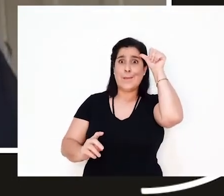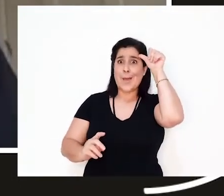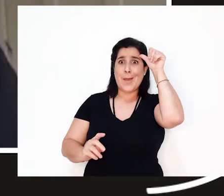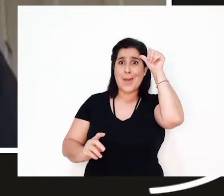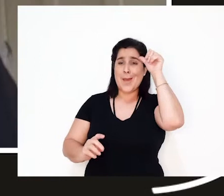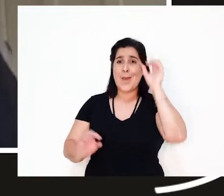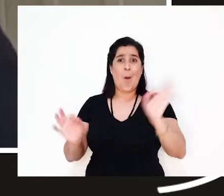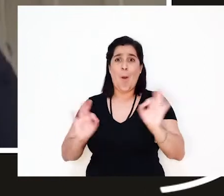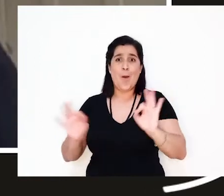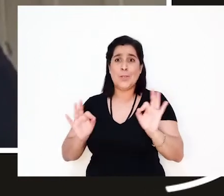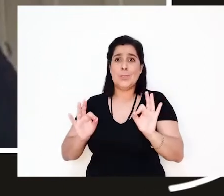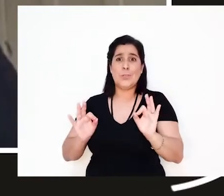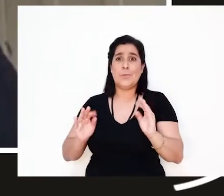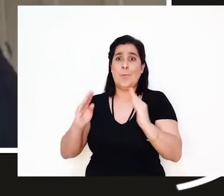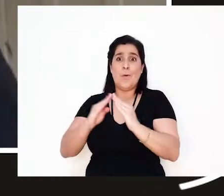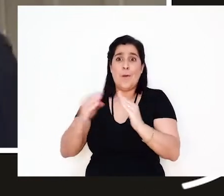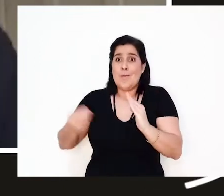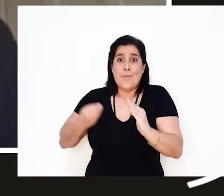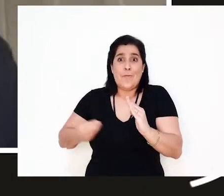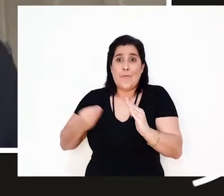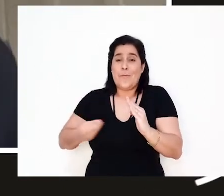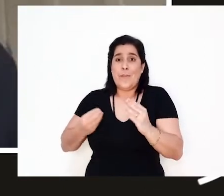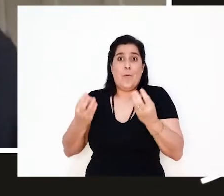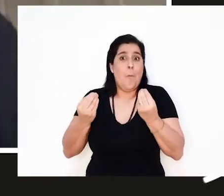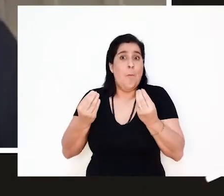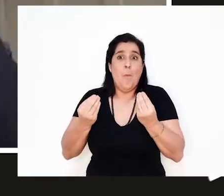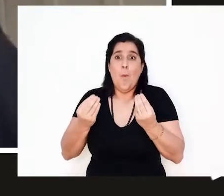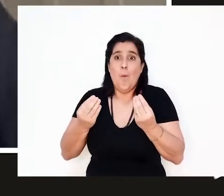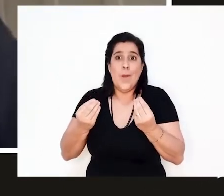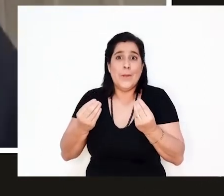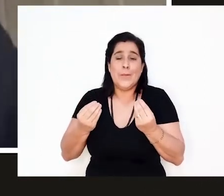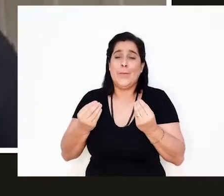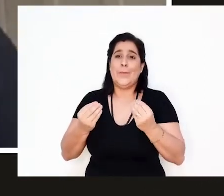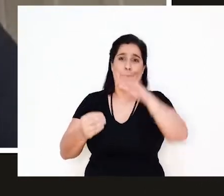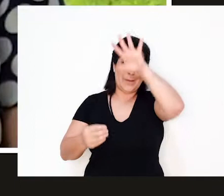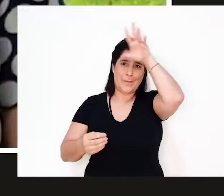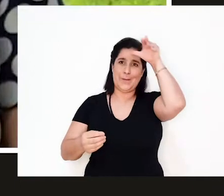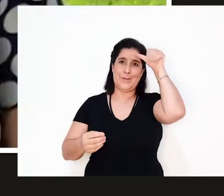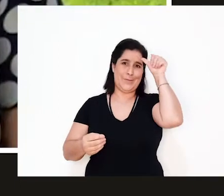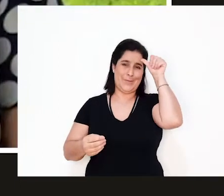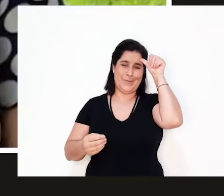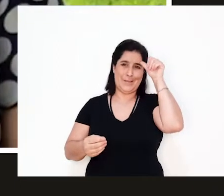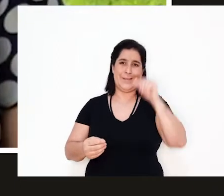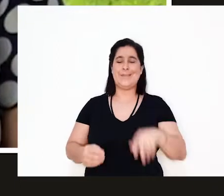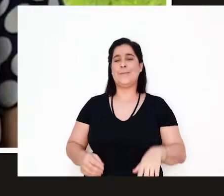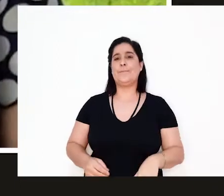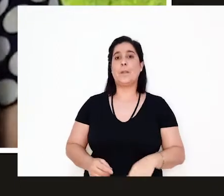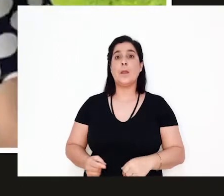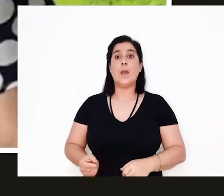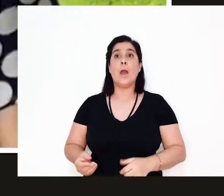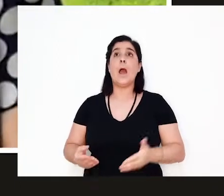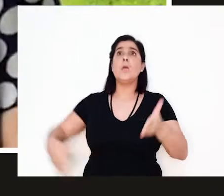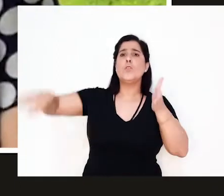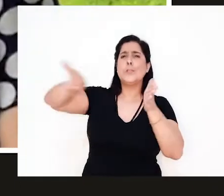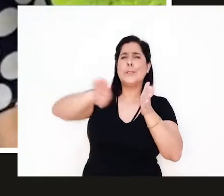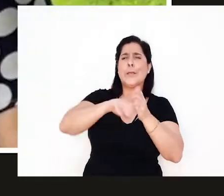anos aqui no Mato Grosso. Eu já me considero mais mato-grossense do que cearense, no caso, né? Vim para cá em 73.